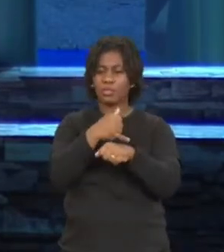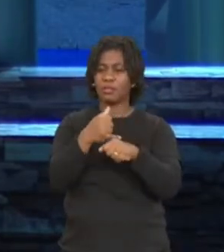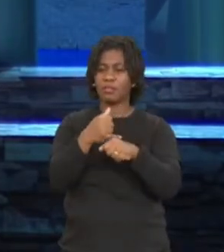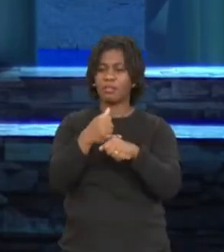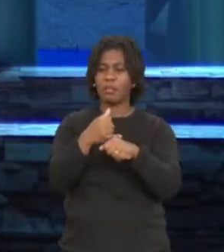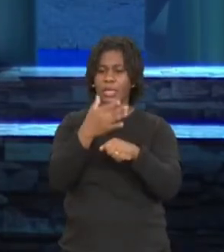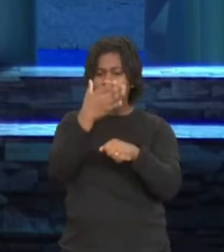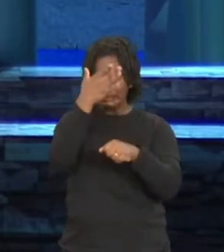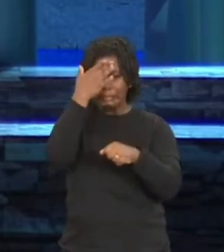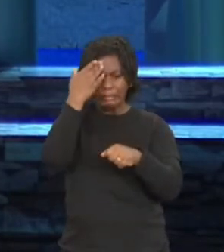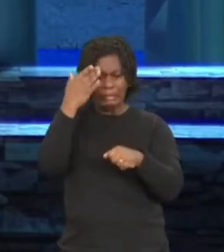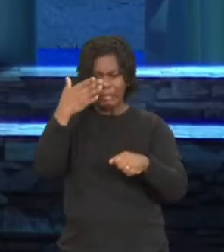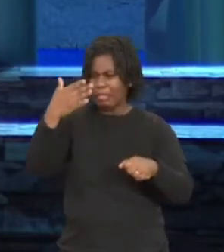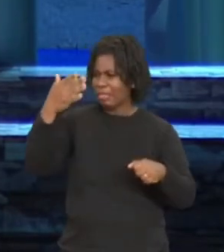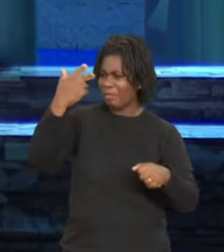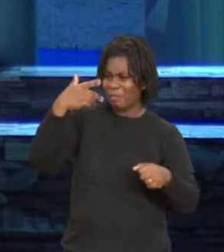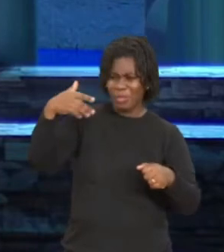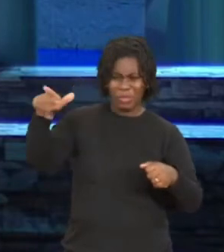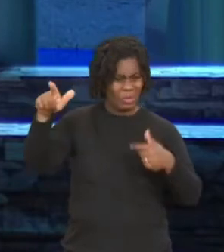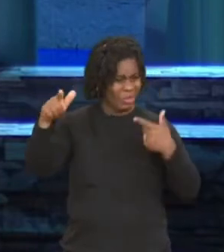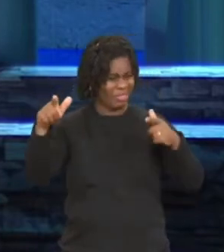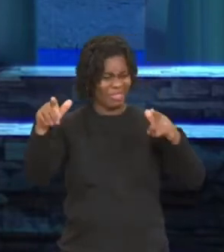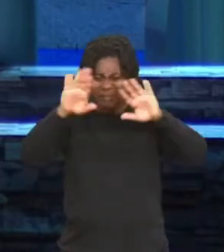Esqueça quem está do teu lado.